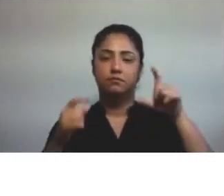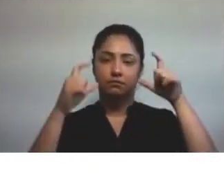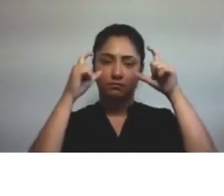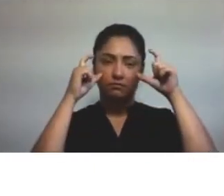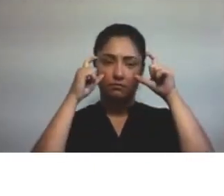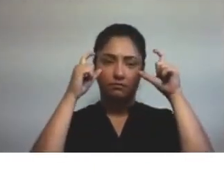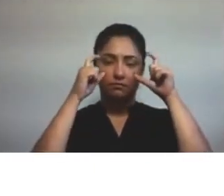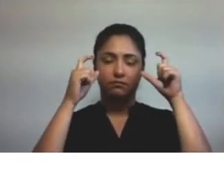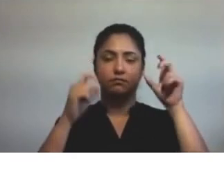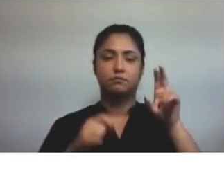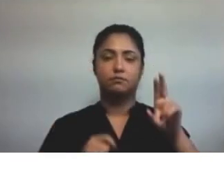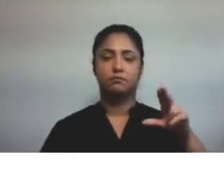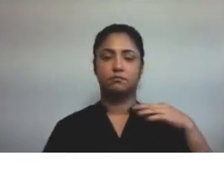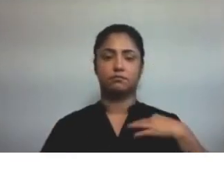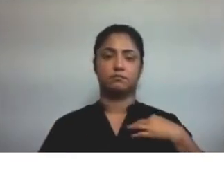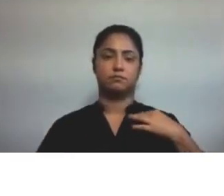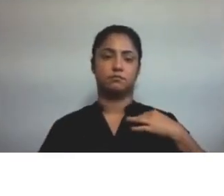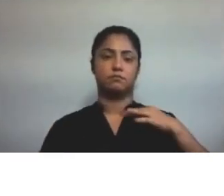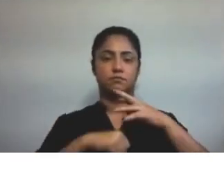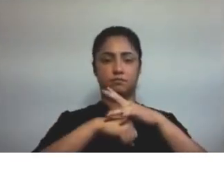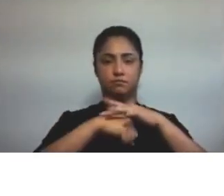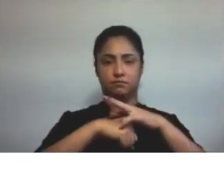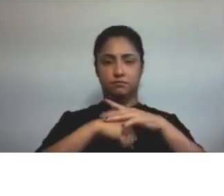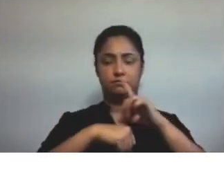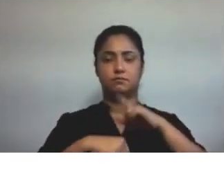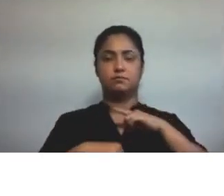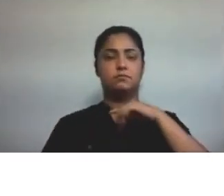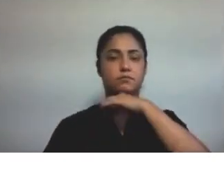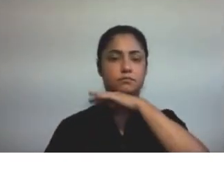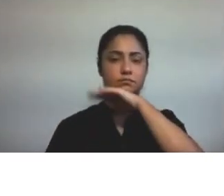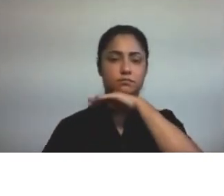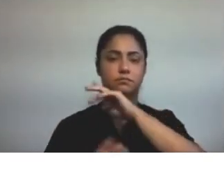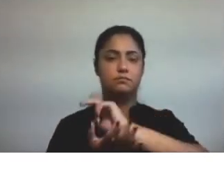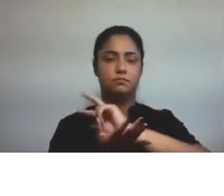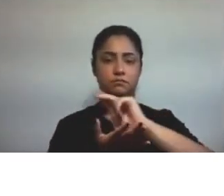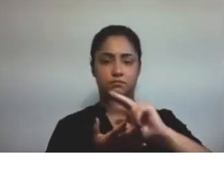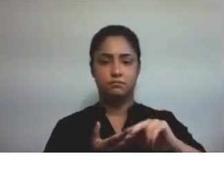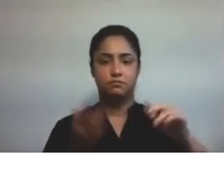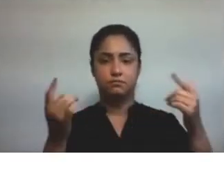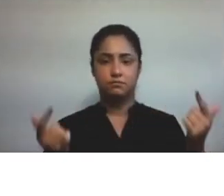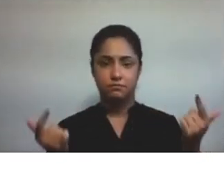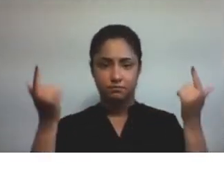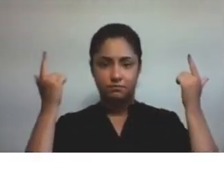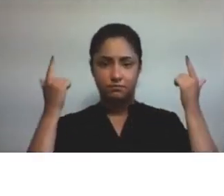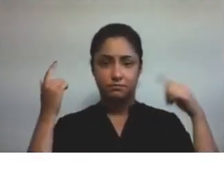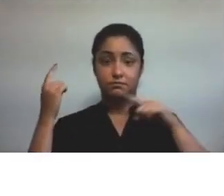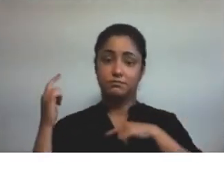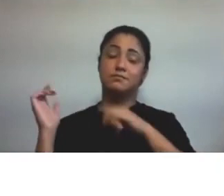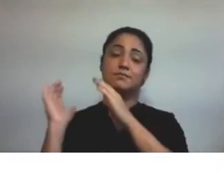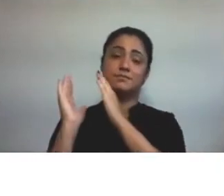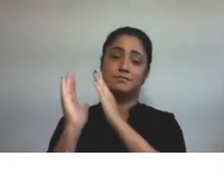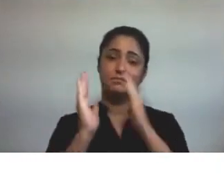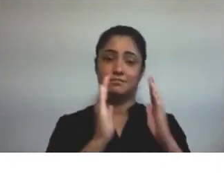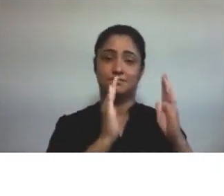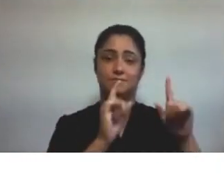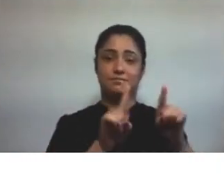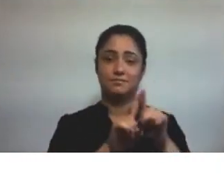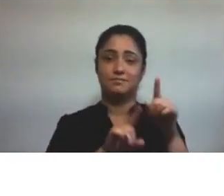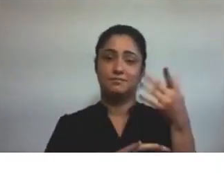uma camisa colorida com animais e aqui atrás de mim tem uma biblioteca e uma